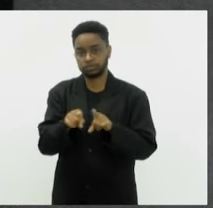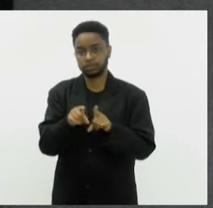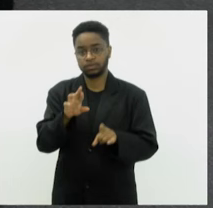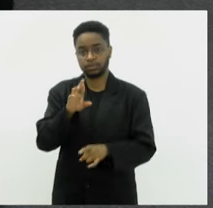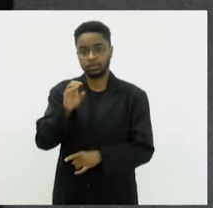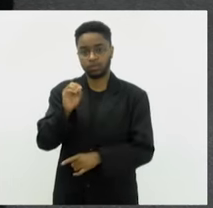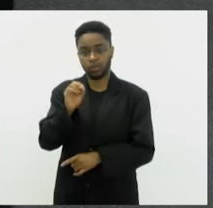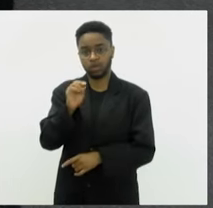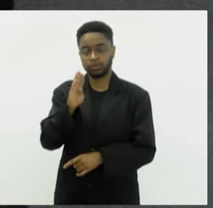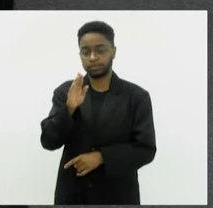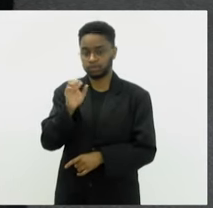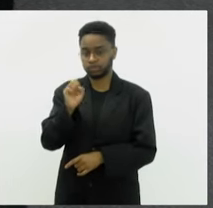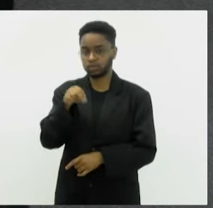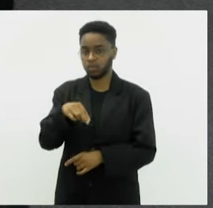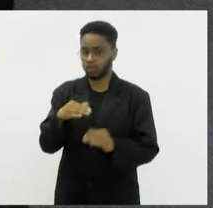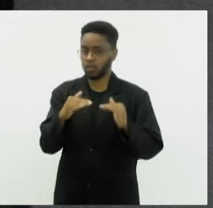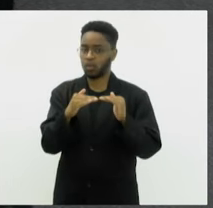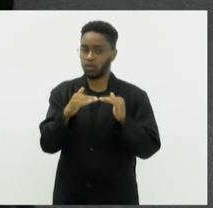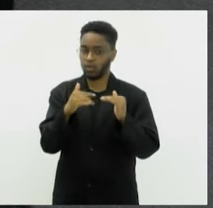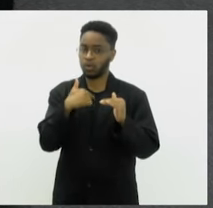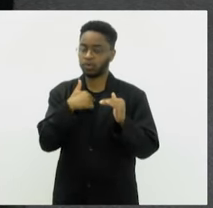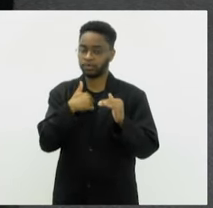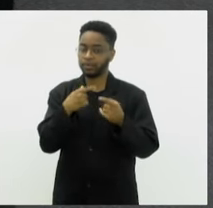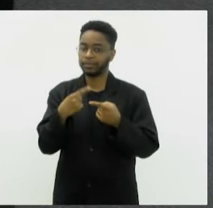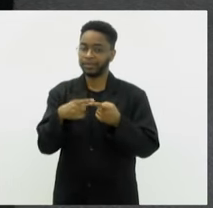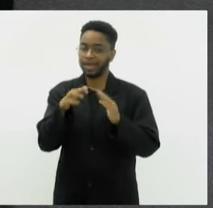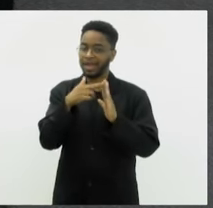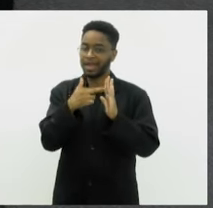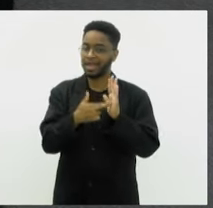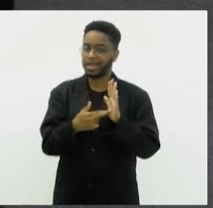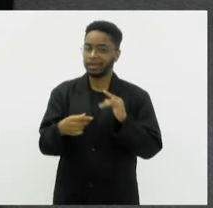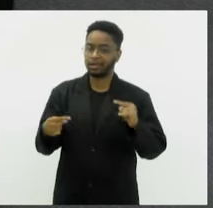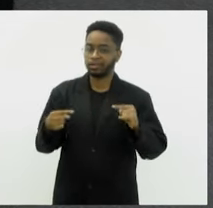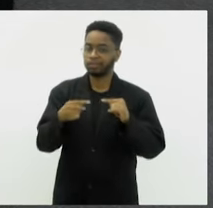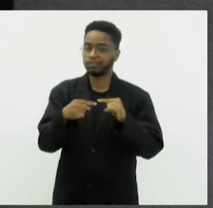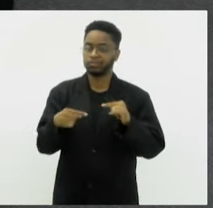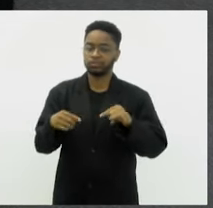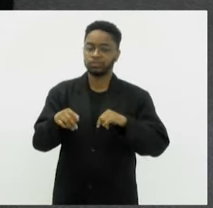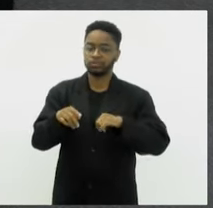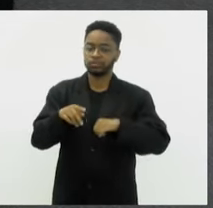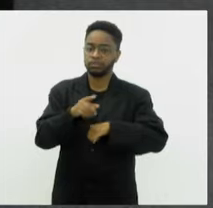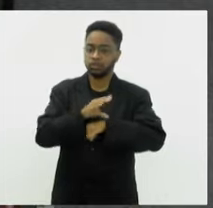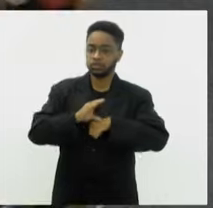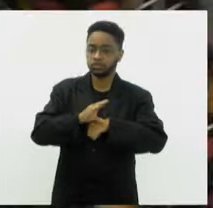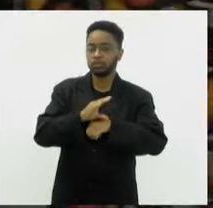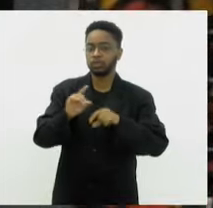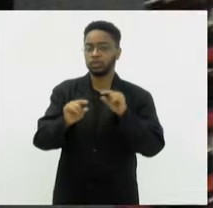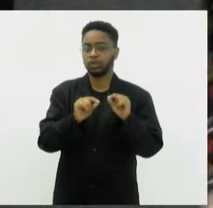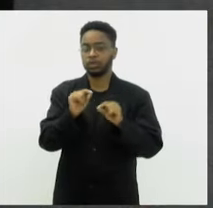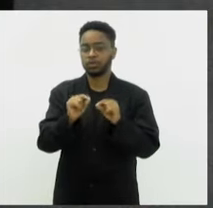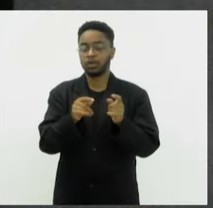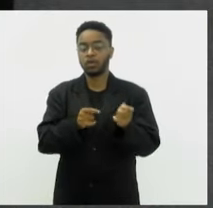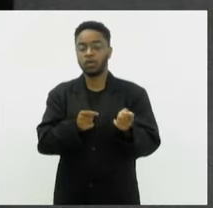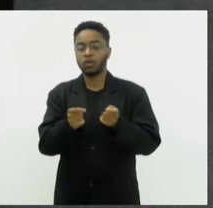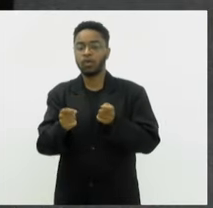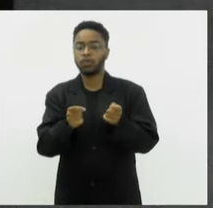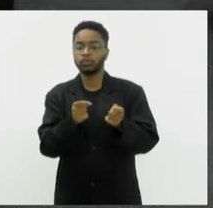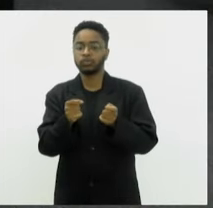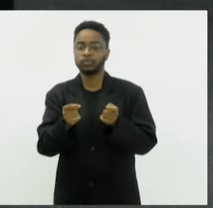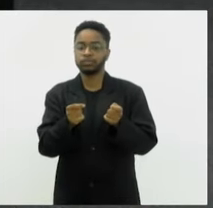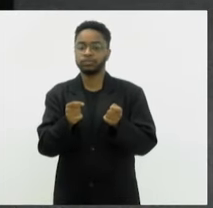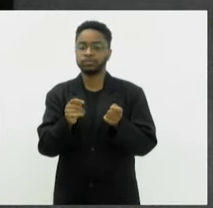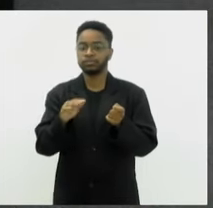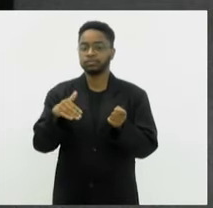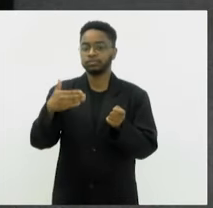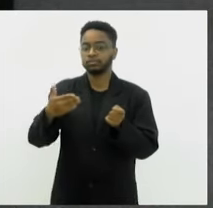vai me contrariar, porque é um princípio constitucional, é fazer o controle externo